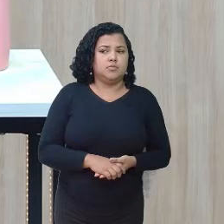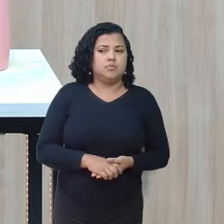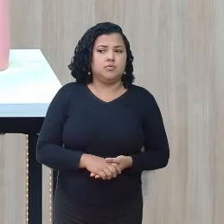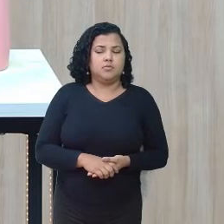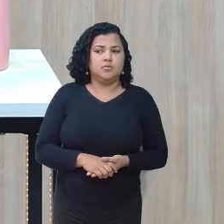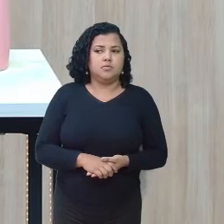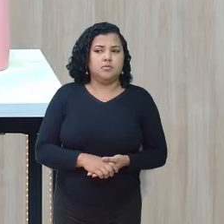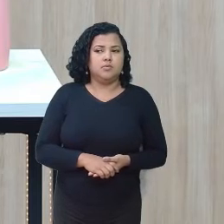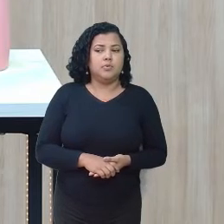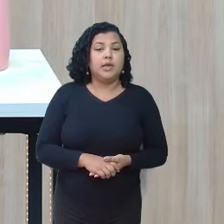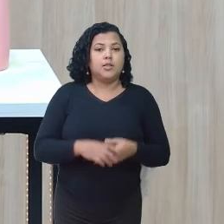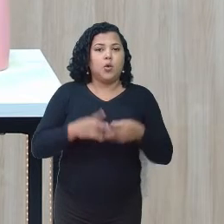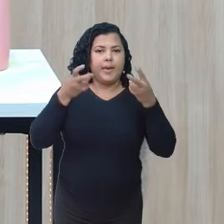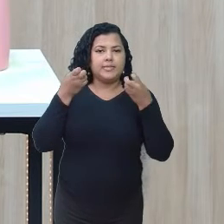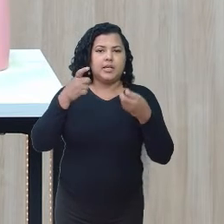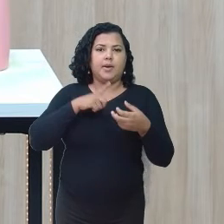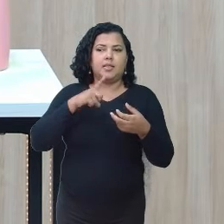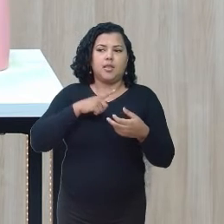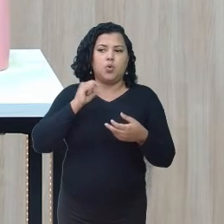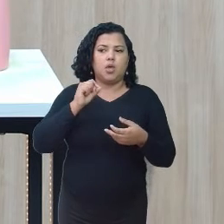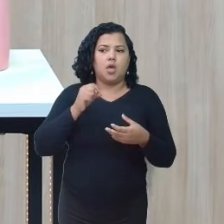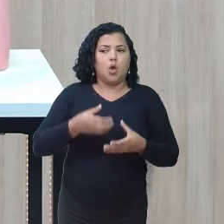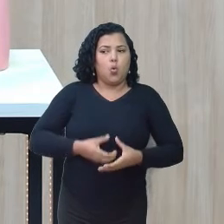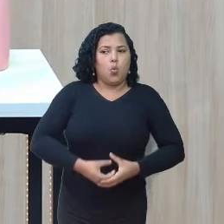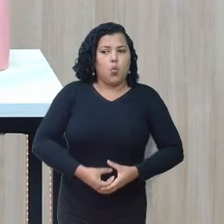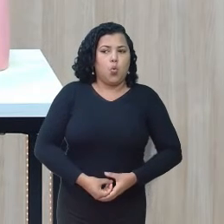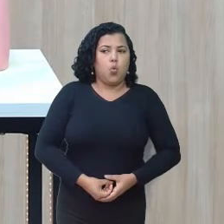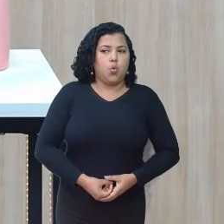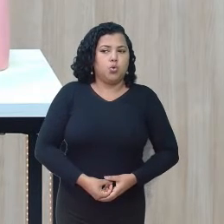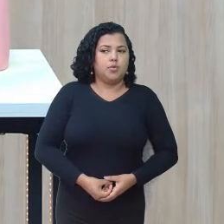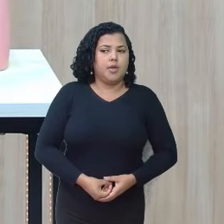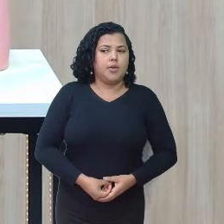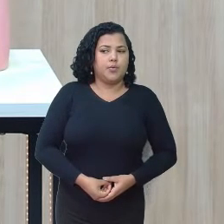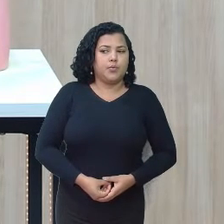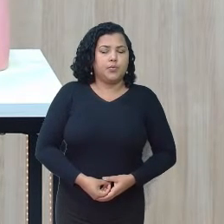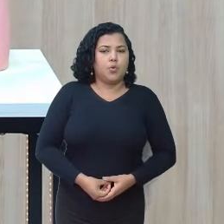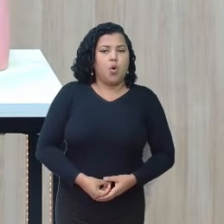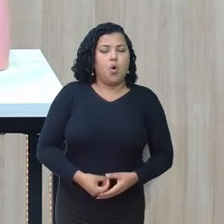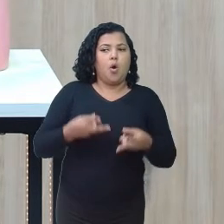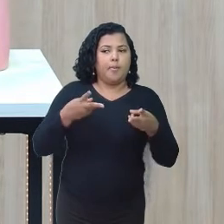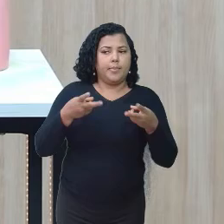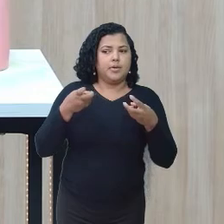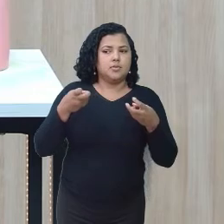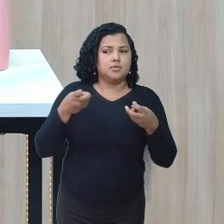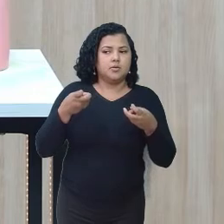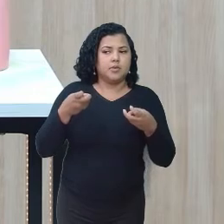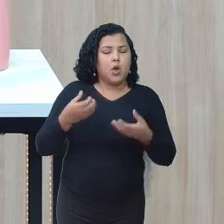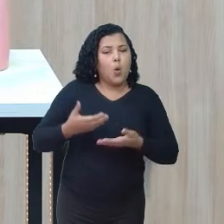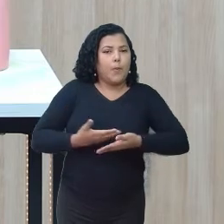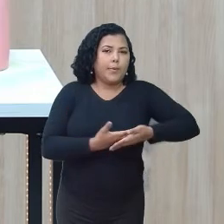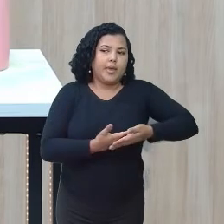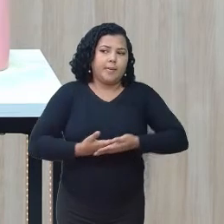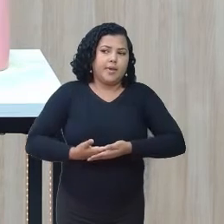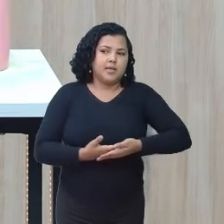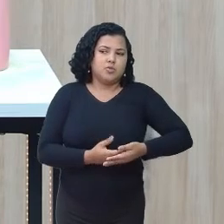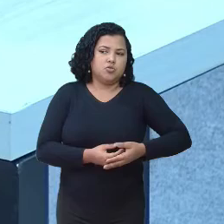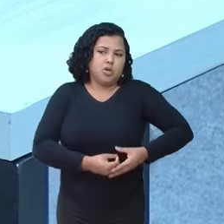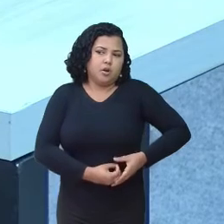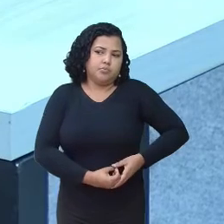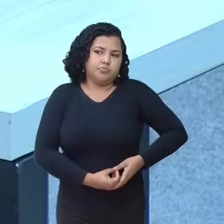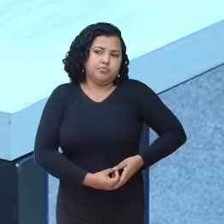é? Aqui nós estamos vendo o útero, nessa parte aqui, com um bebezinho